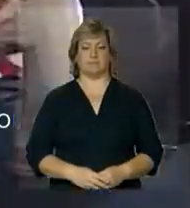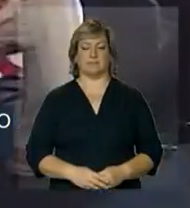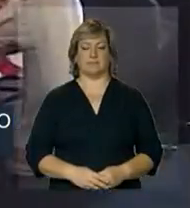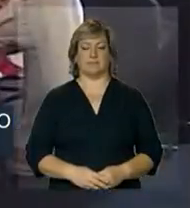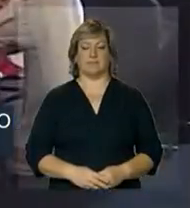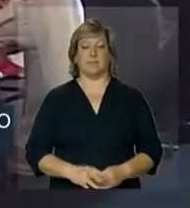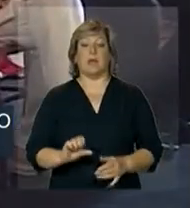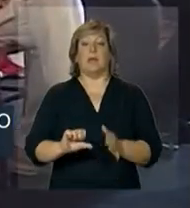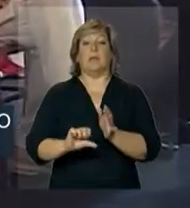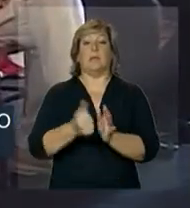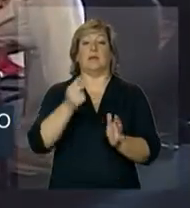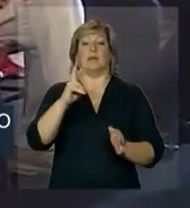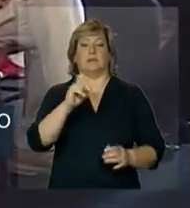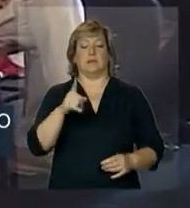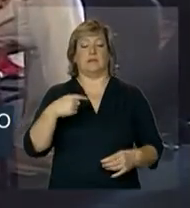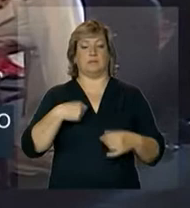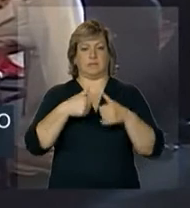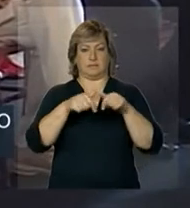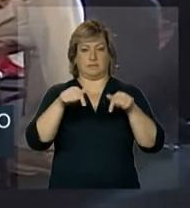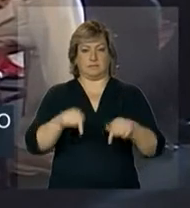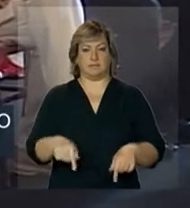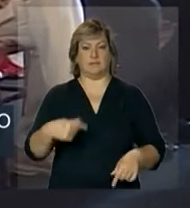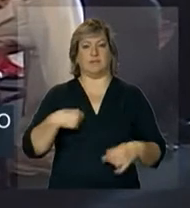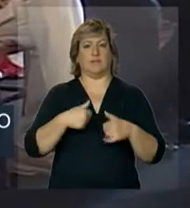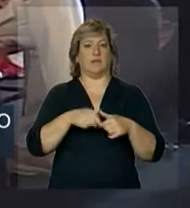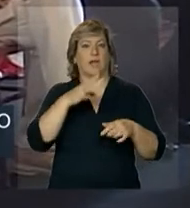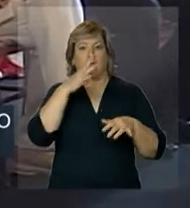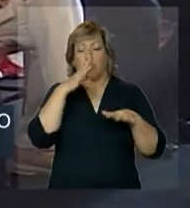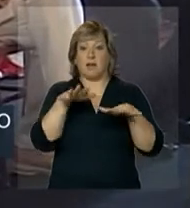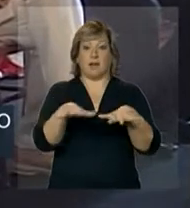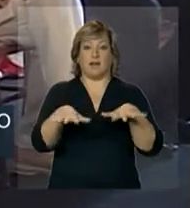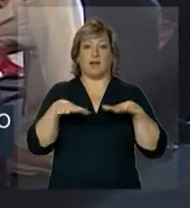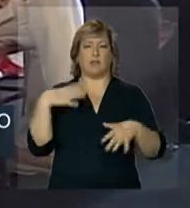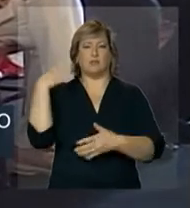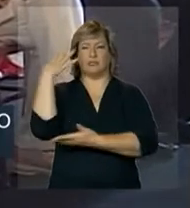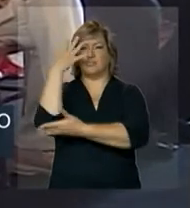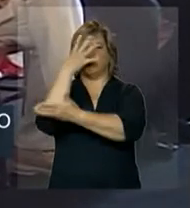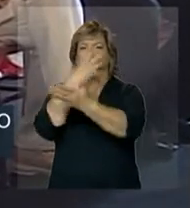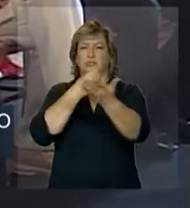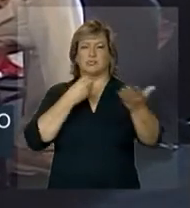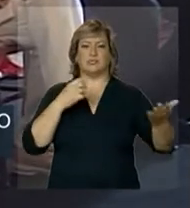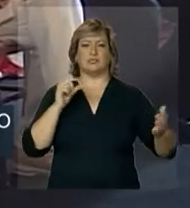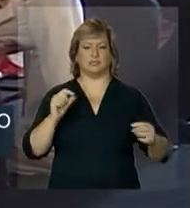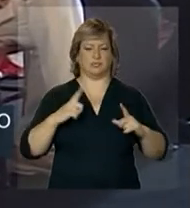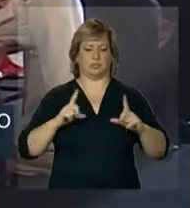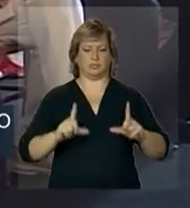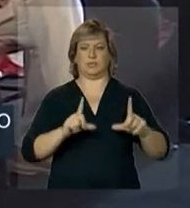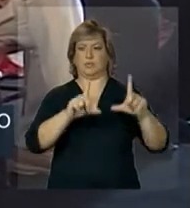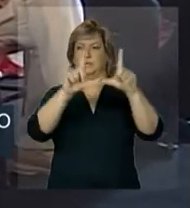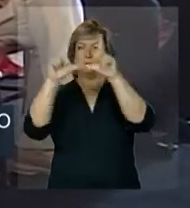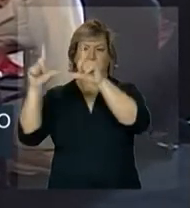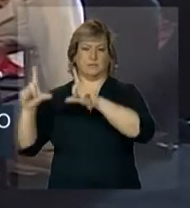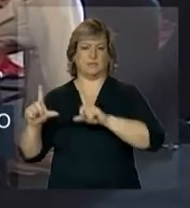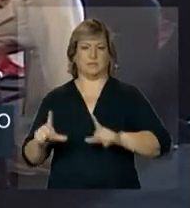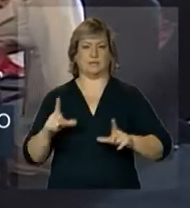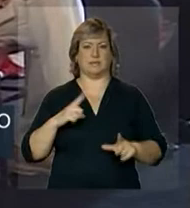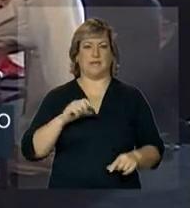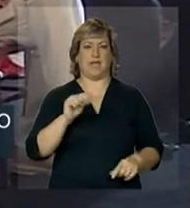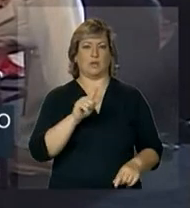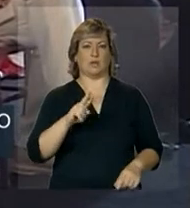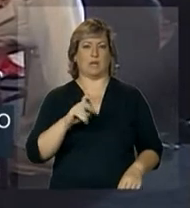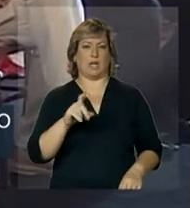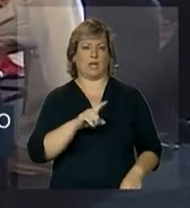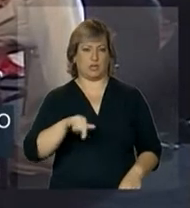Na primeira vez que eu estive aqui, eu fiquei estarrecida com a beleza dos azulejos e fiquei